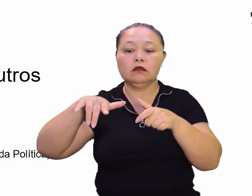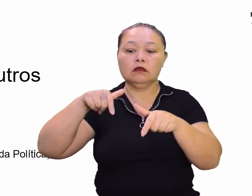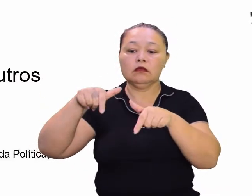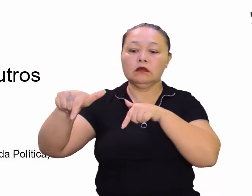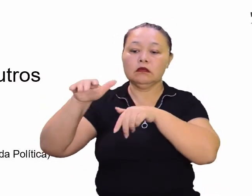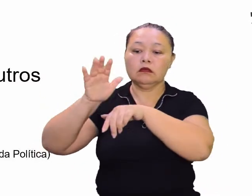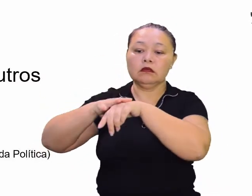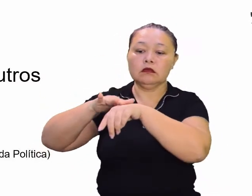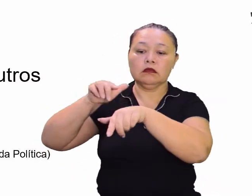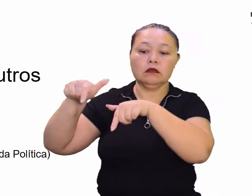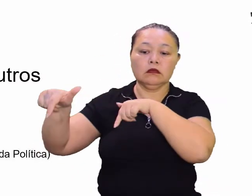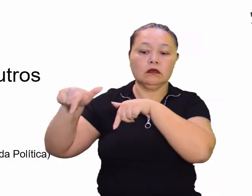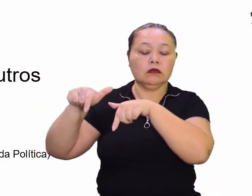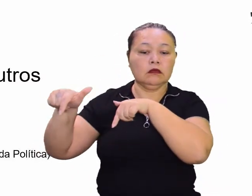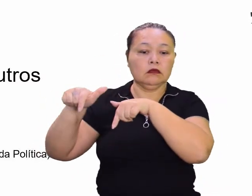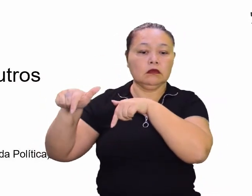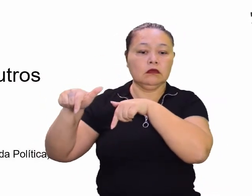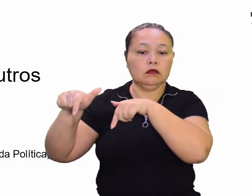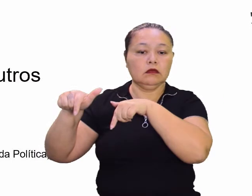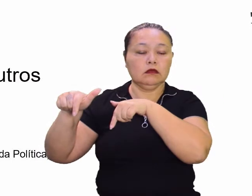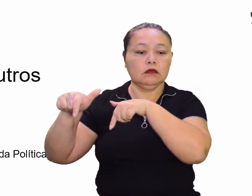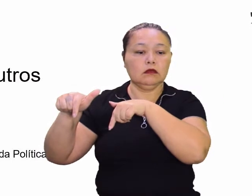oferta de mão de obra.